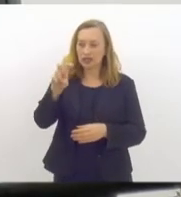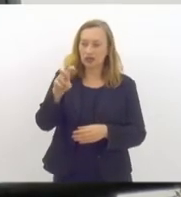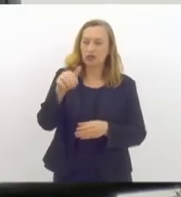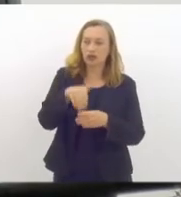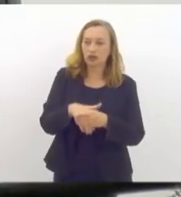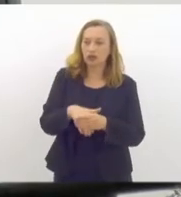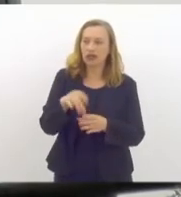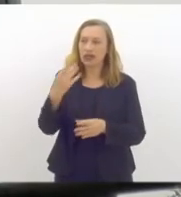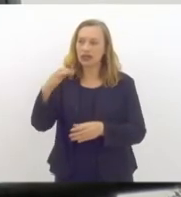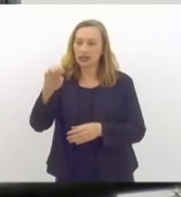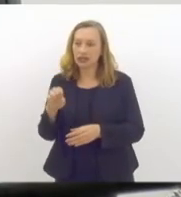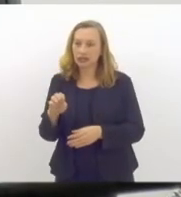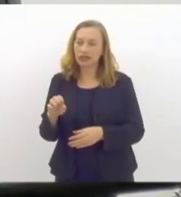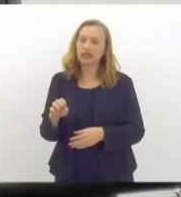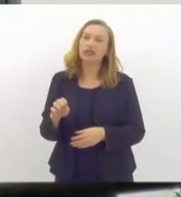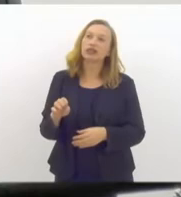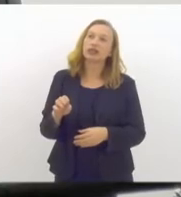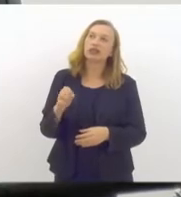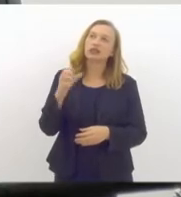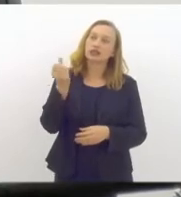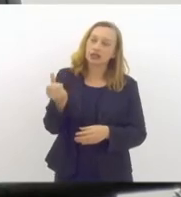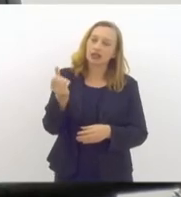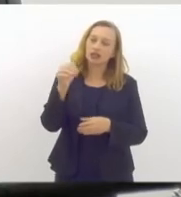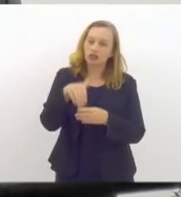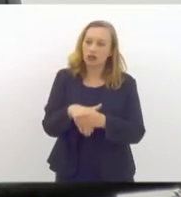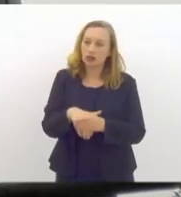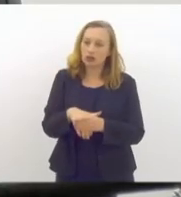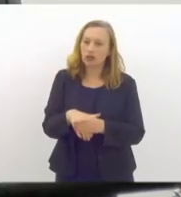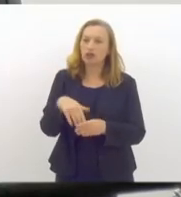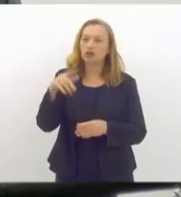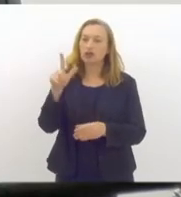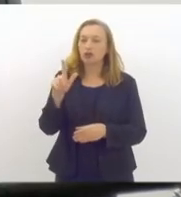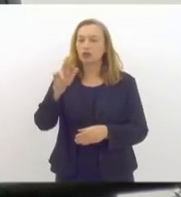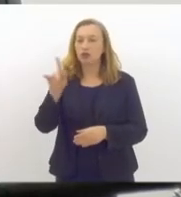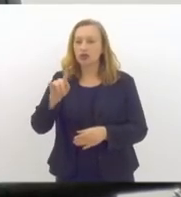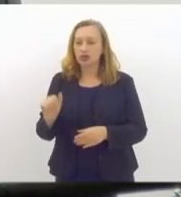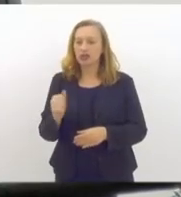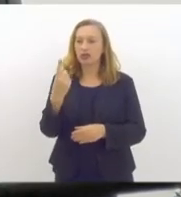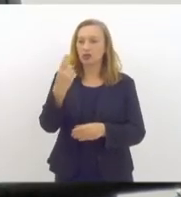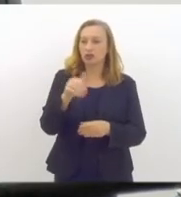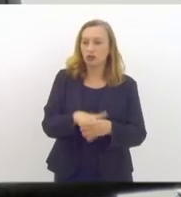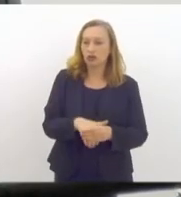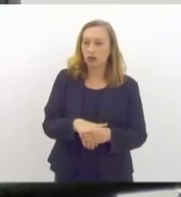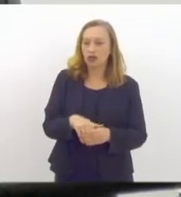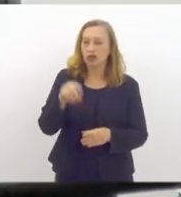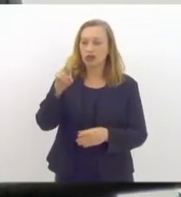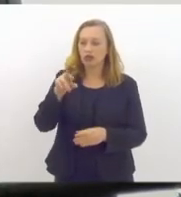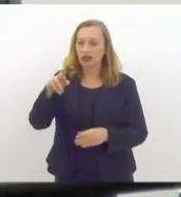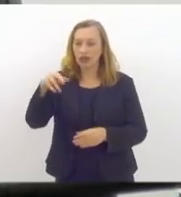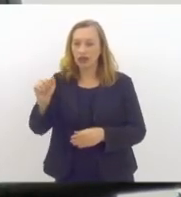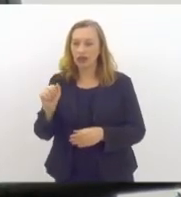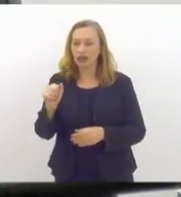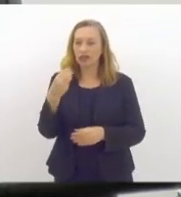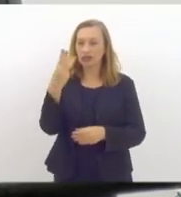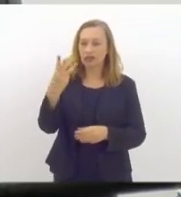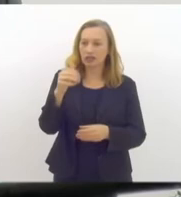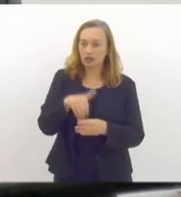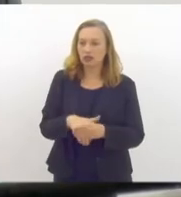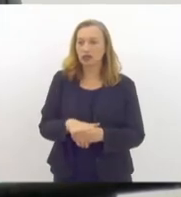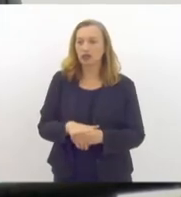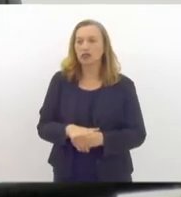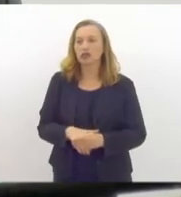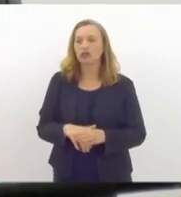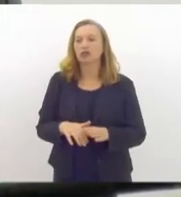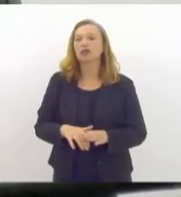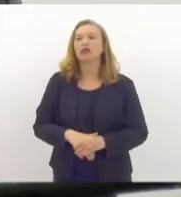5 votos. Eliene Vieira, 6 votos. Luísa Bertrame, 1 voto. Valéria Pedro, 3 votos.